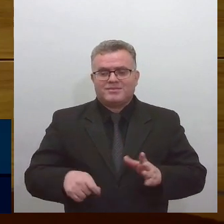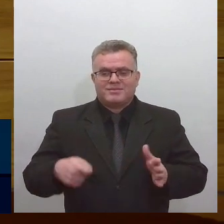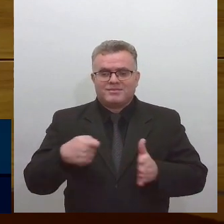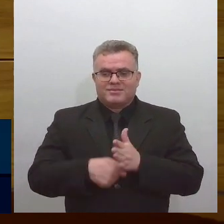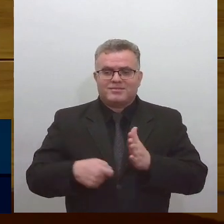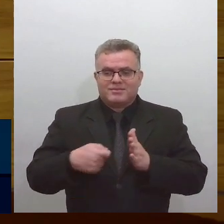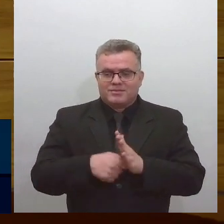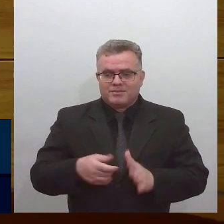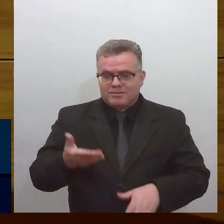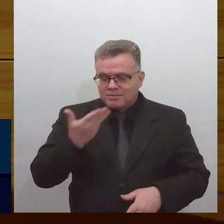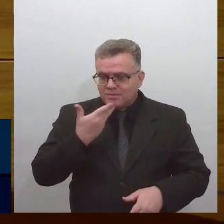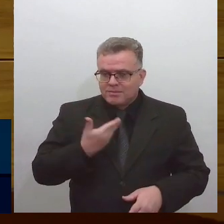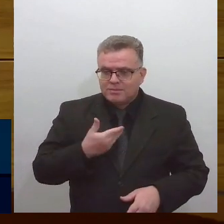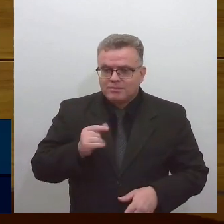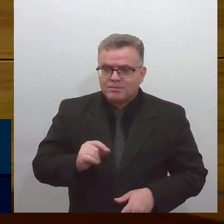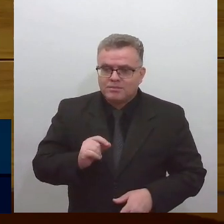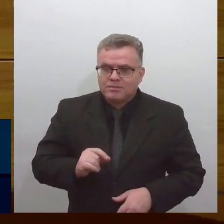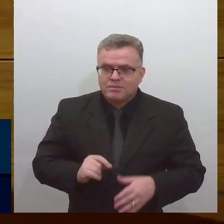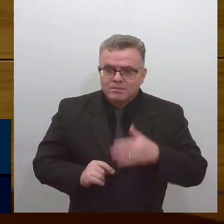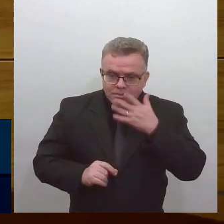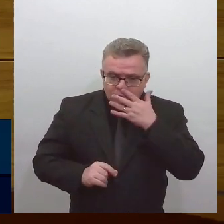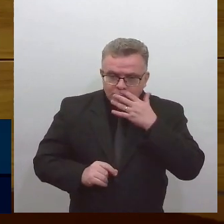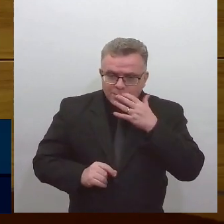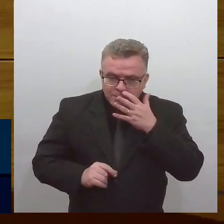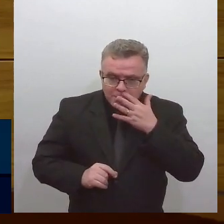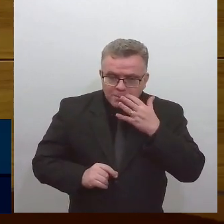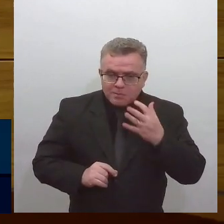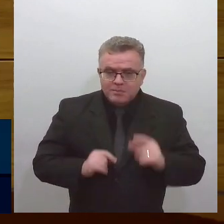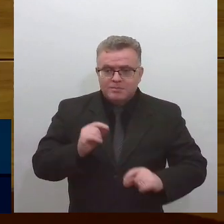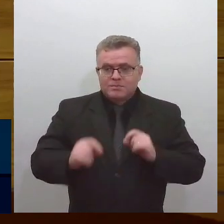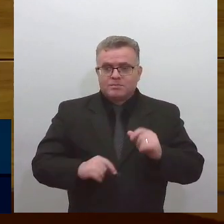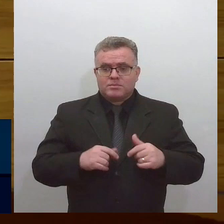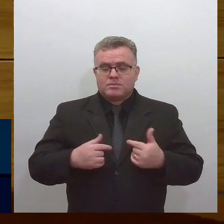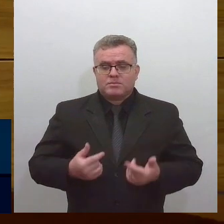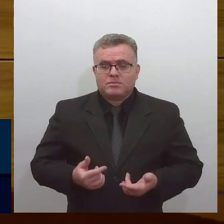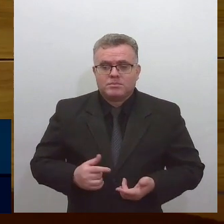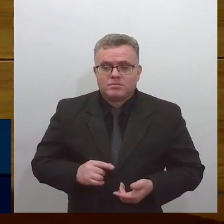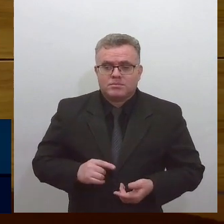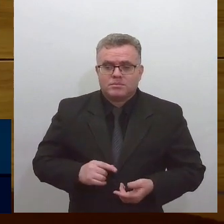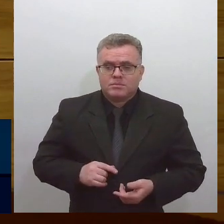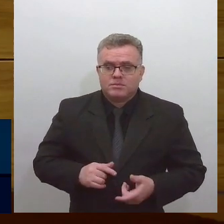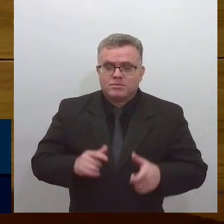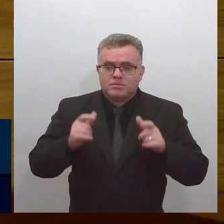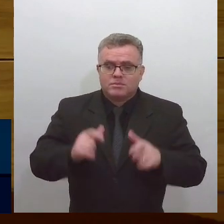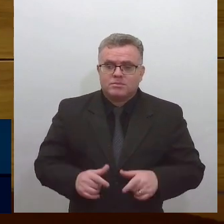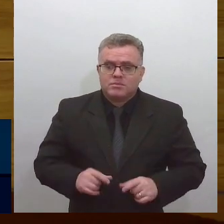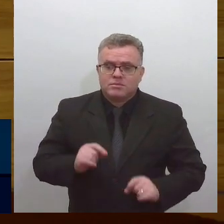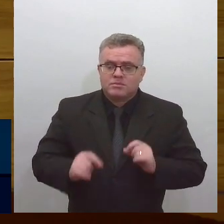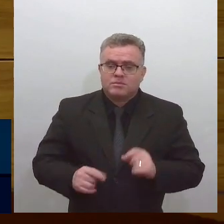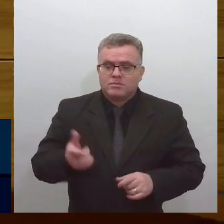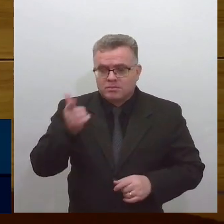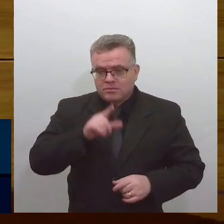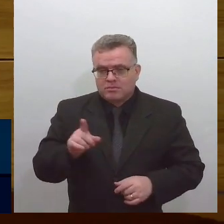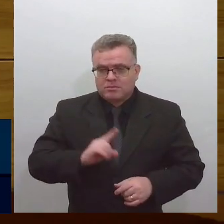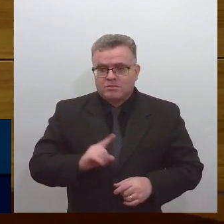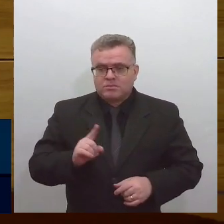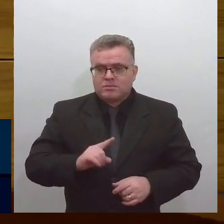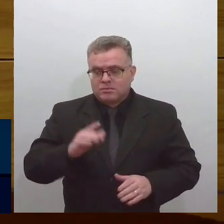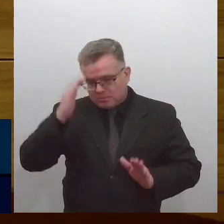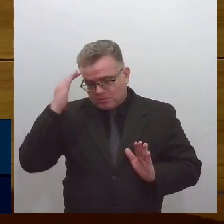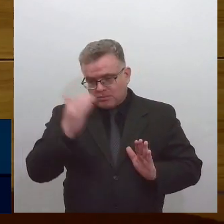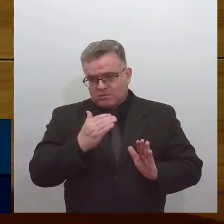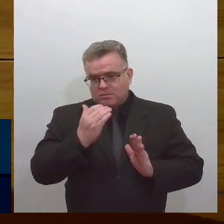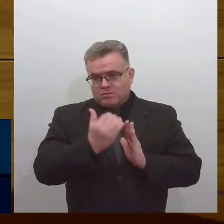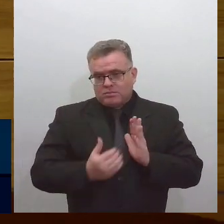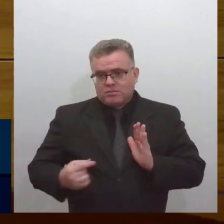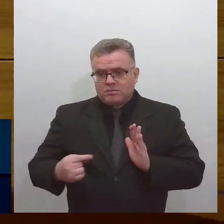deputada o que aconteceu a gente a gente tem que assumir também quando quando a gente não consegue cumprir o cronograma né e o que